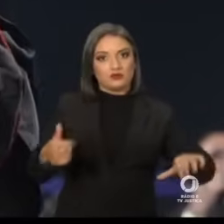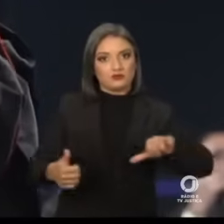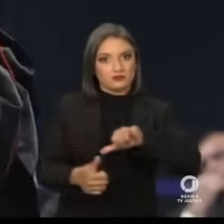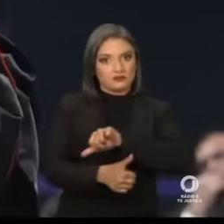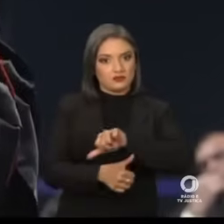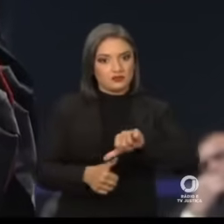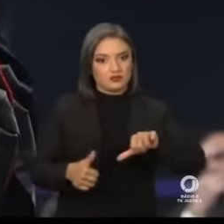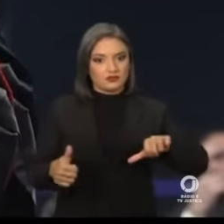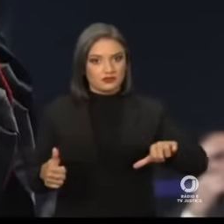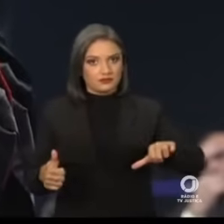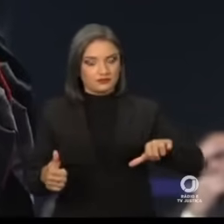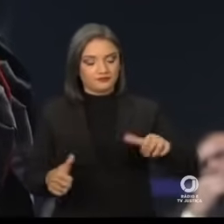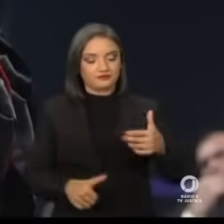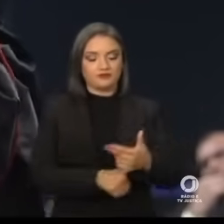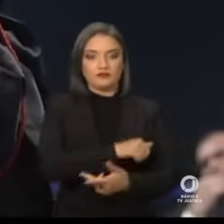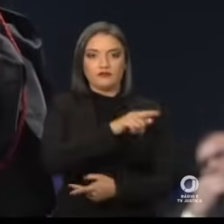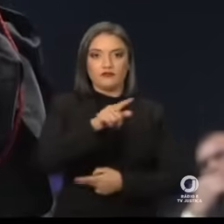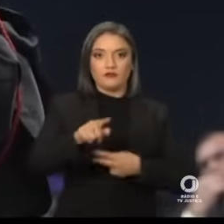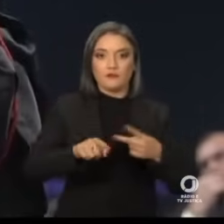A prova